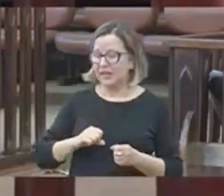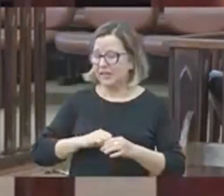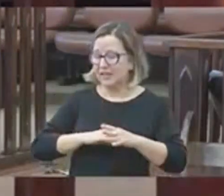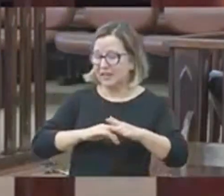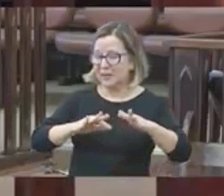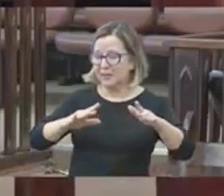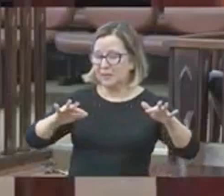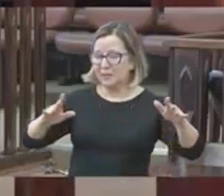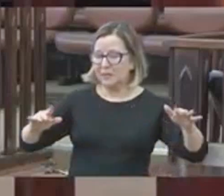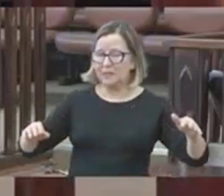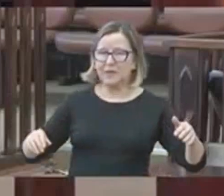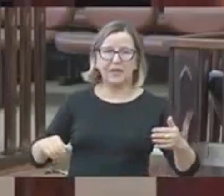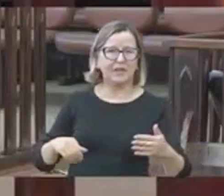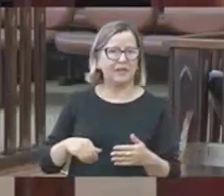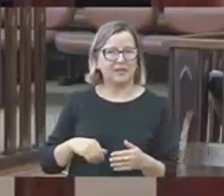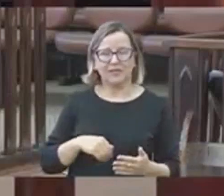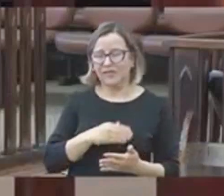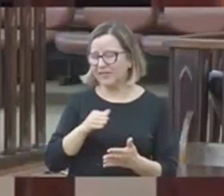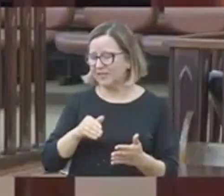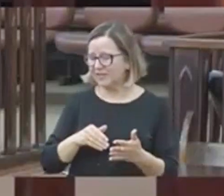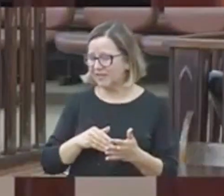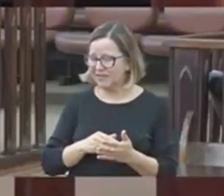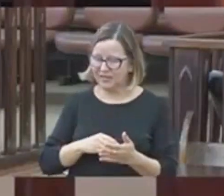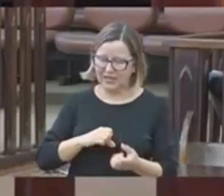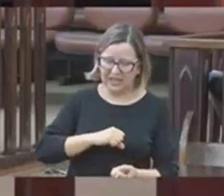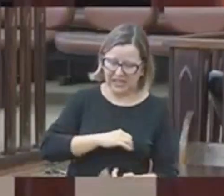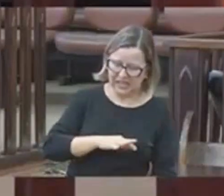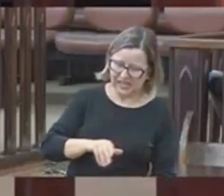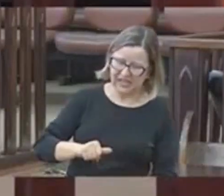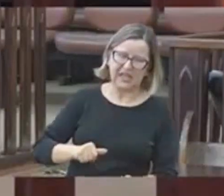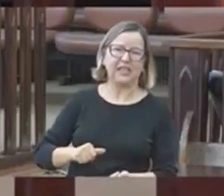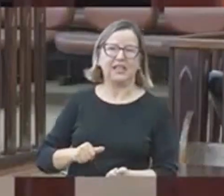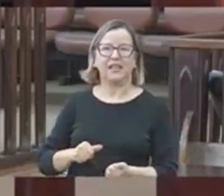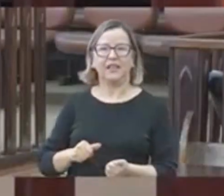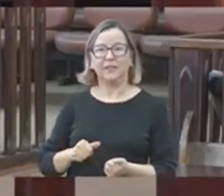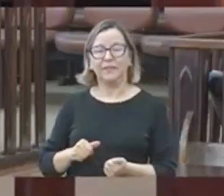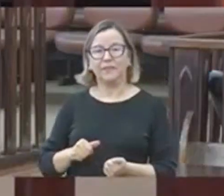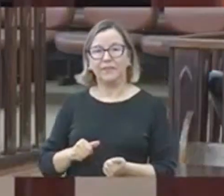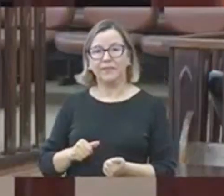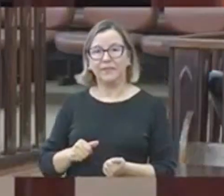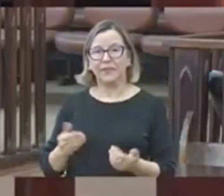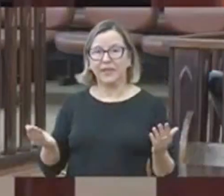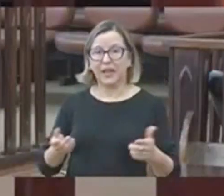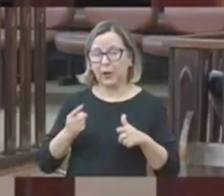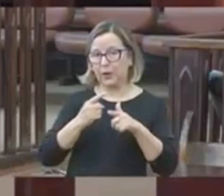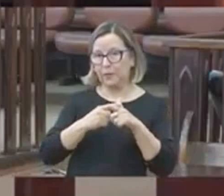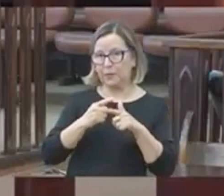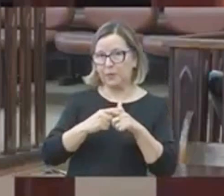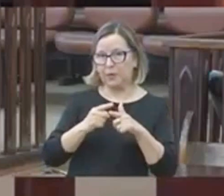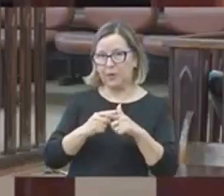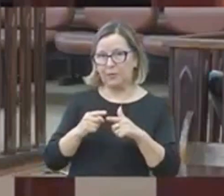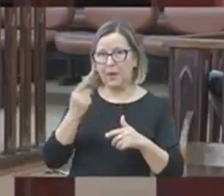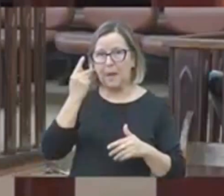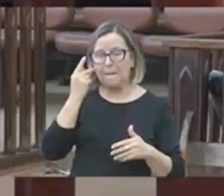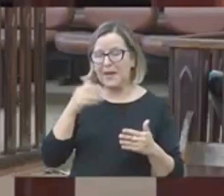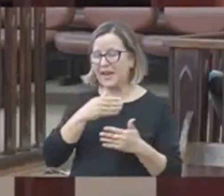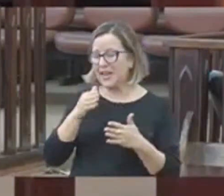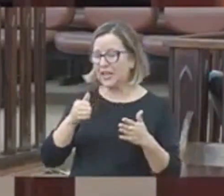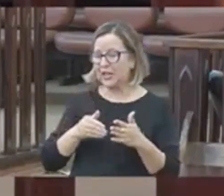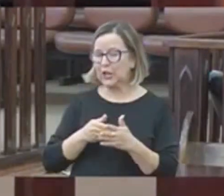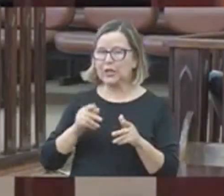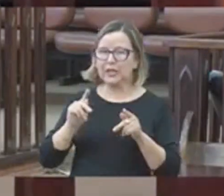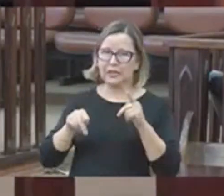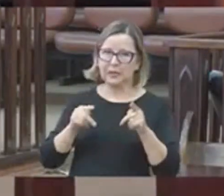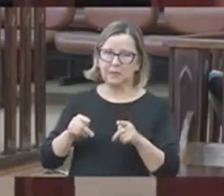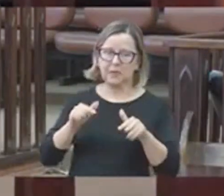na sua vida e na vida das nossas famílias. Esta é a realidade. É a realidade do ser humano.